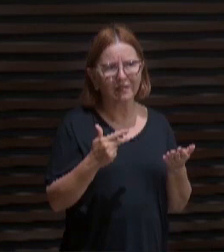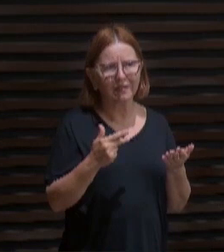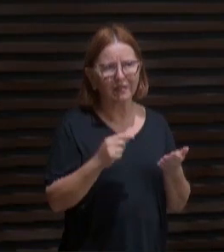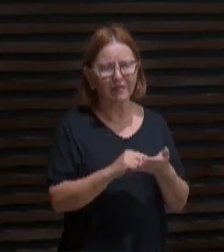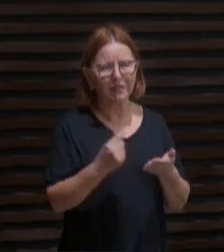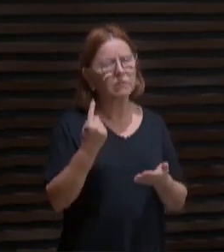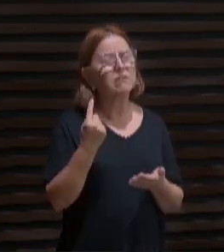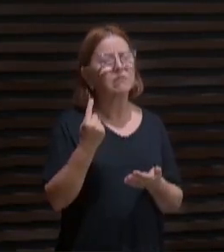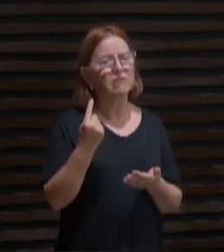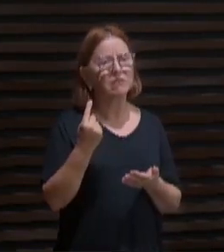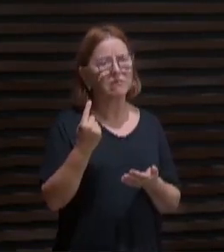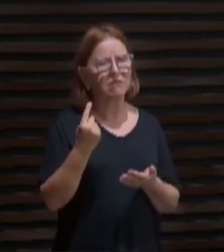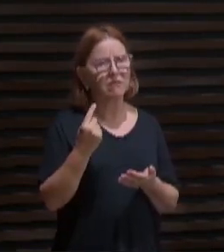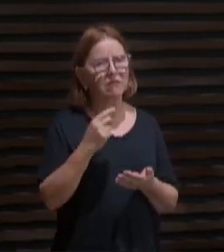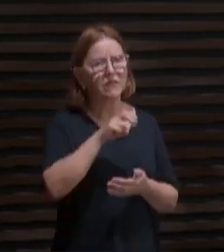1.